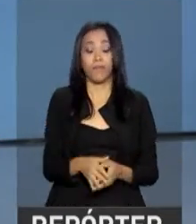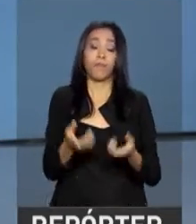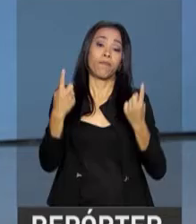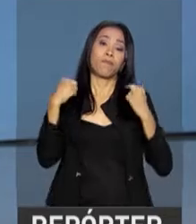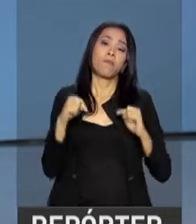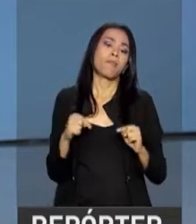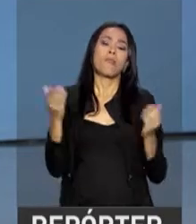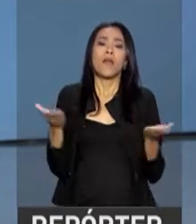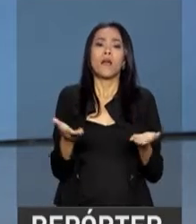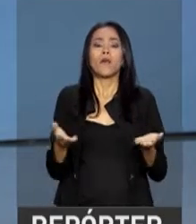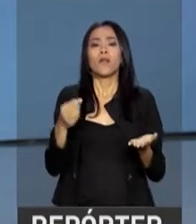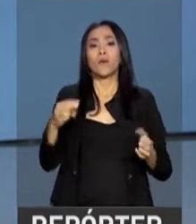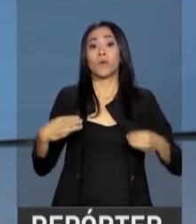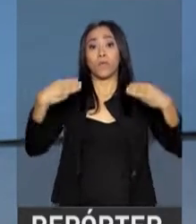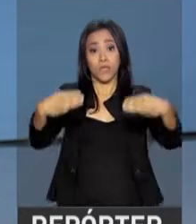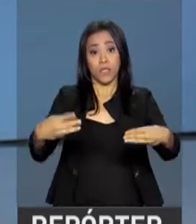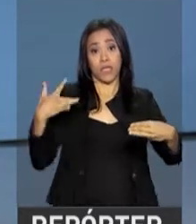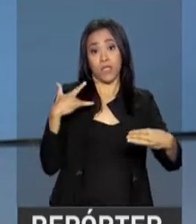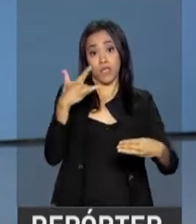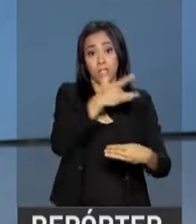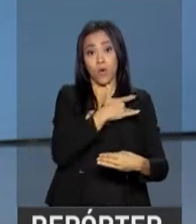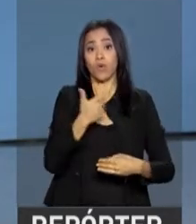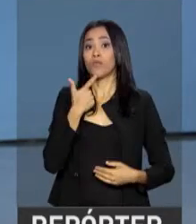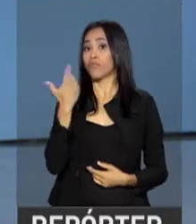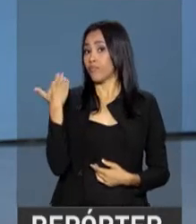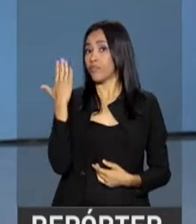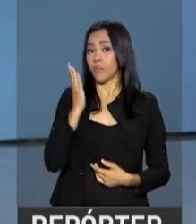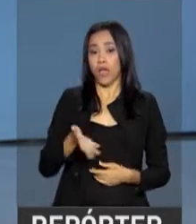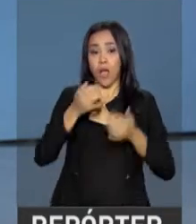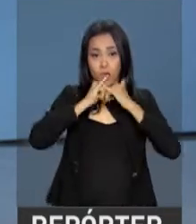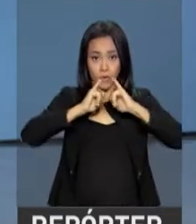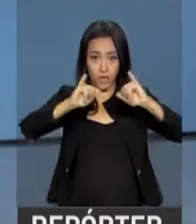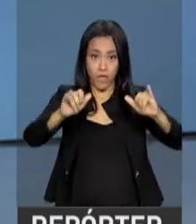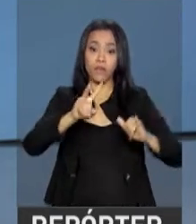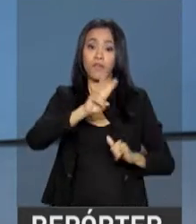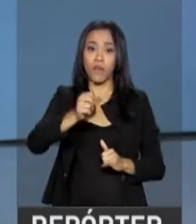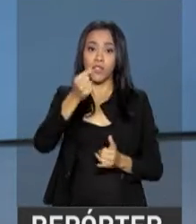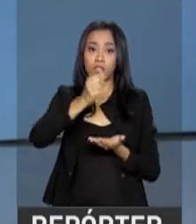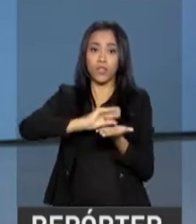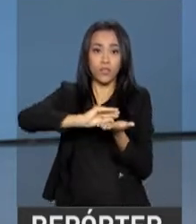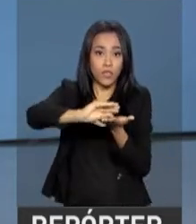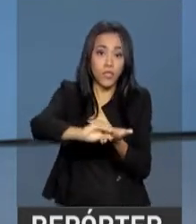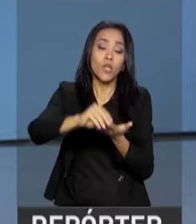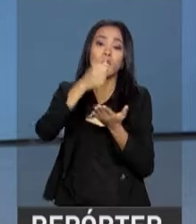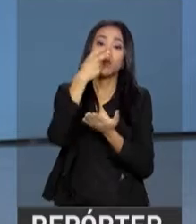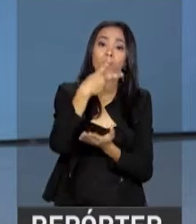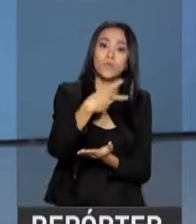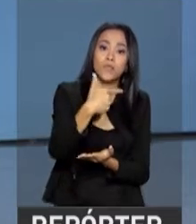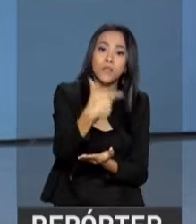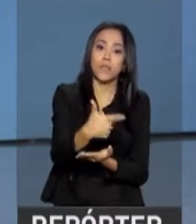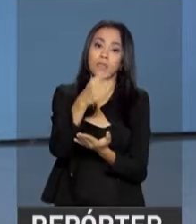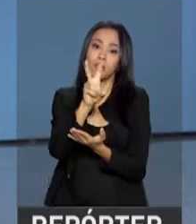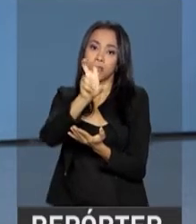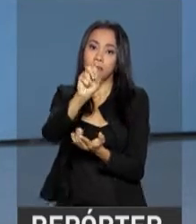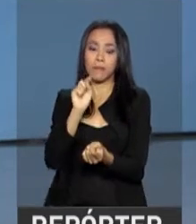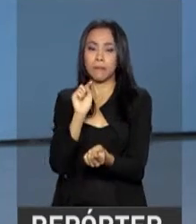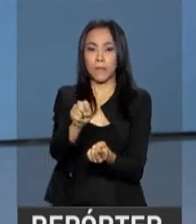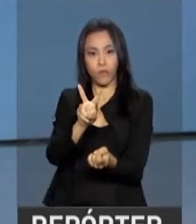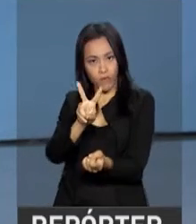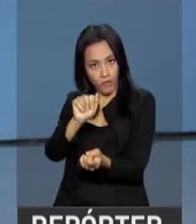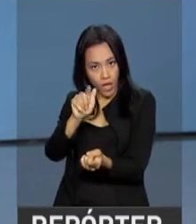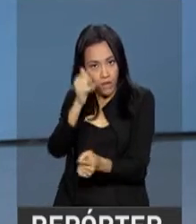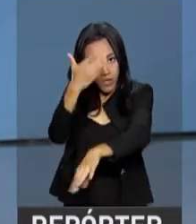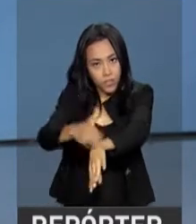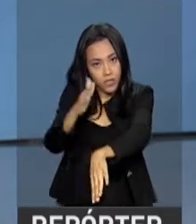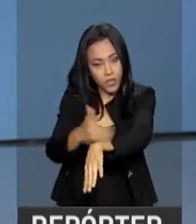thaíssa o ministério da saúde já havia anunciado que vai financiar 250 mil vagas de qualificação para